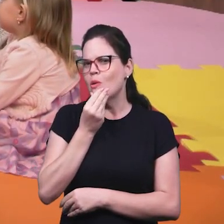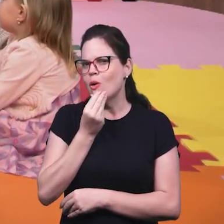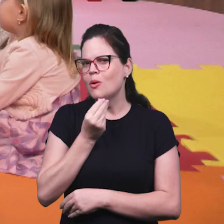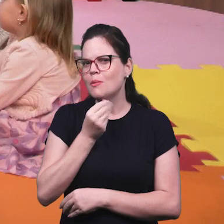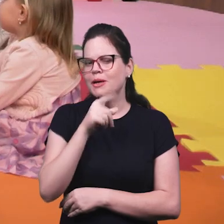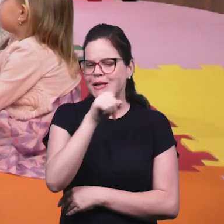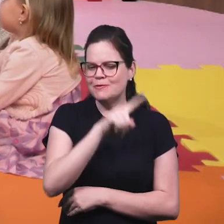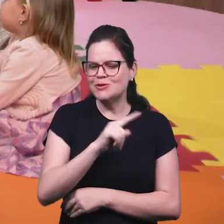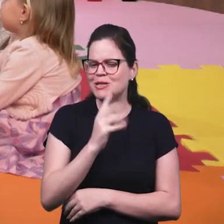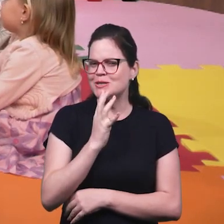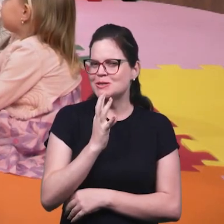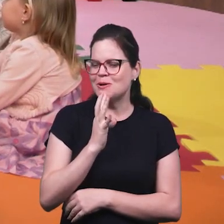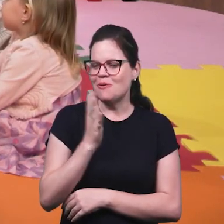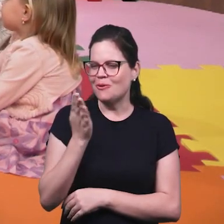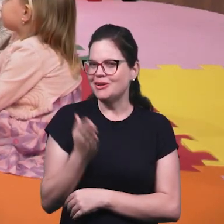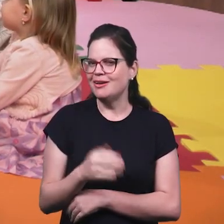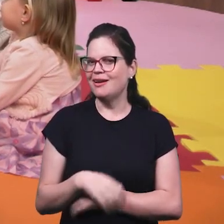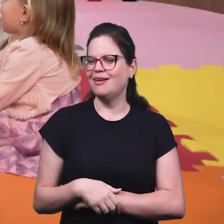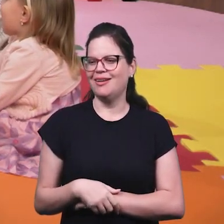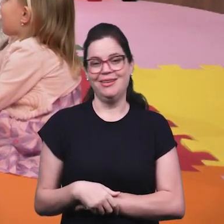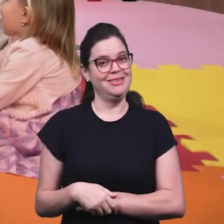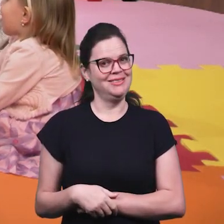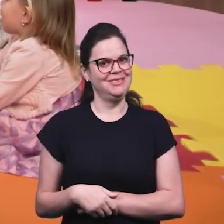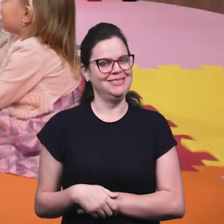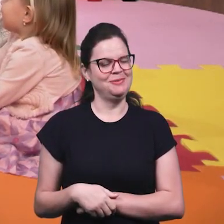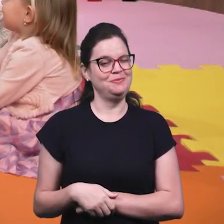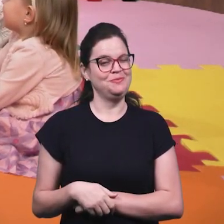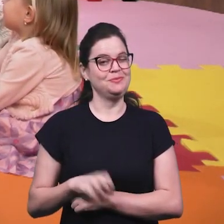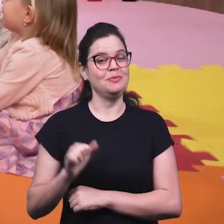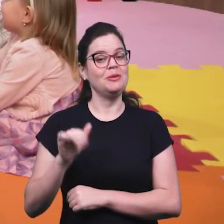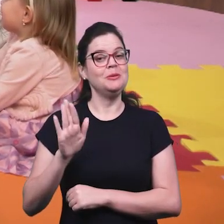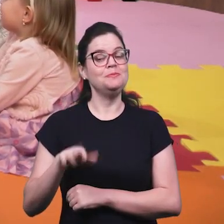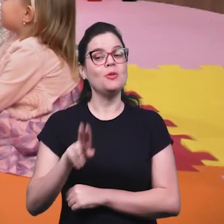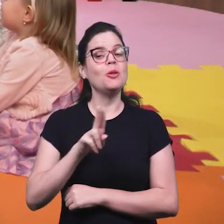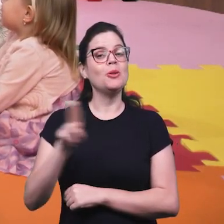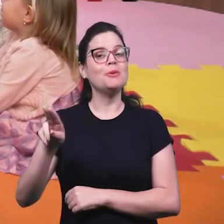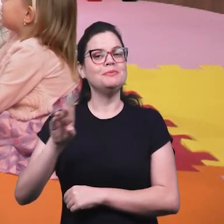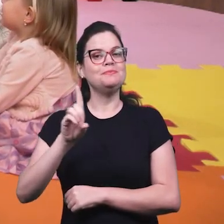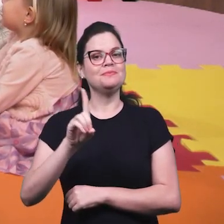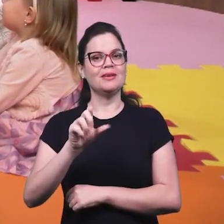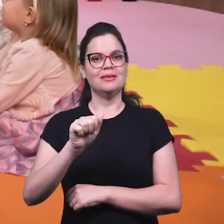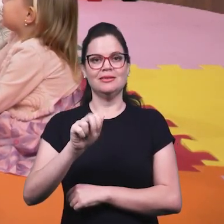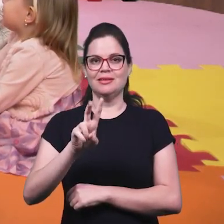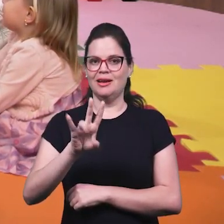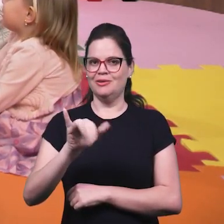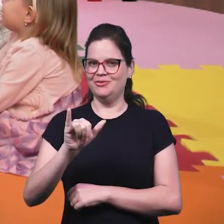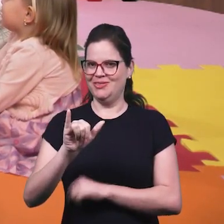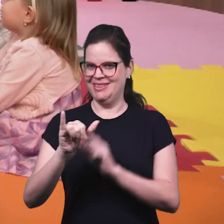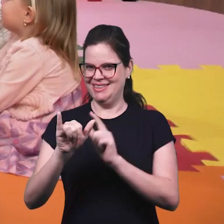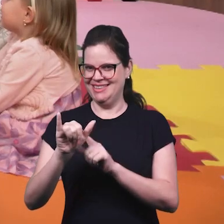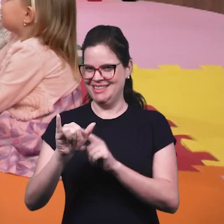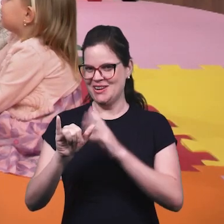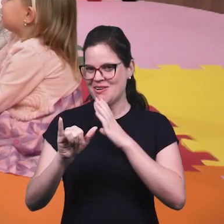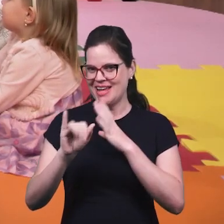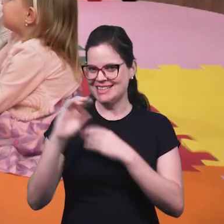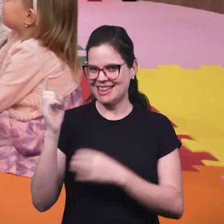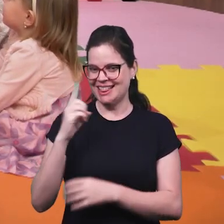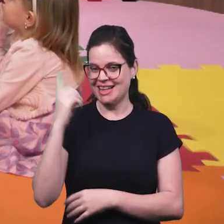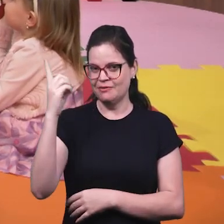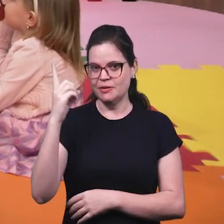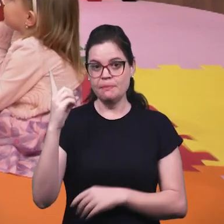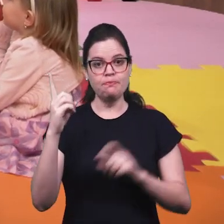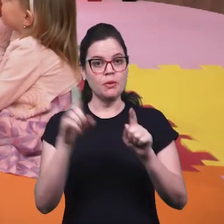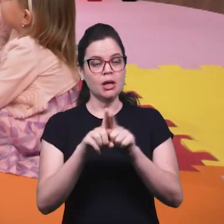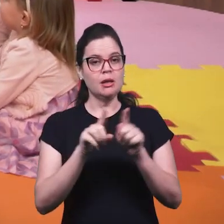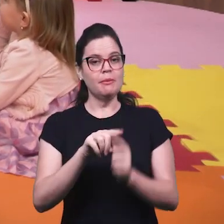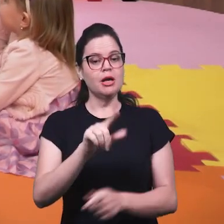muito conhecido de vocês. A história de Davi e Golias. Quem já ouviu essa história? Eu. Todo